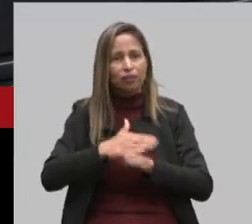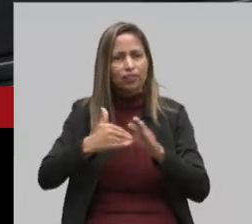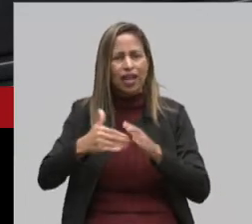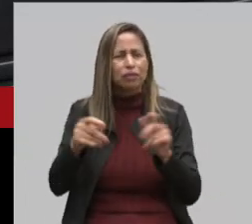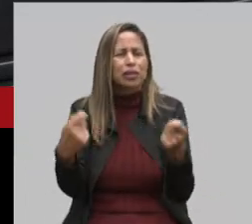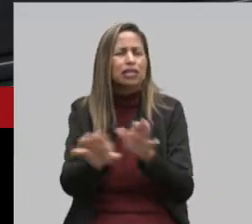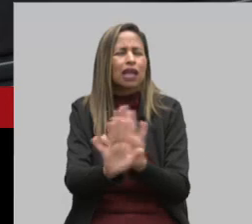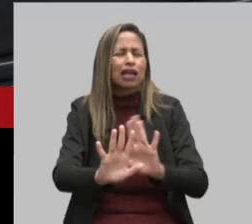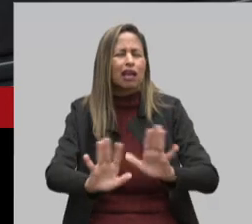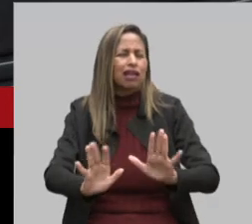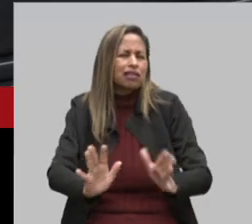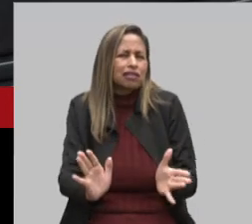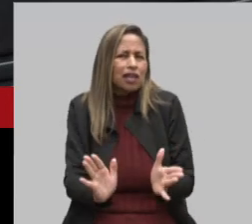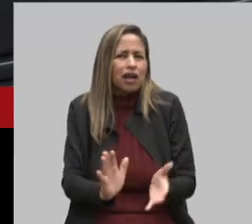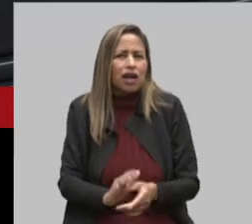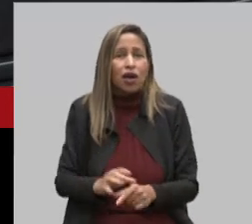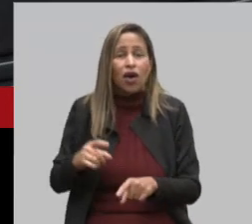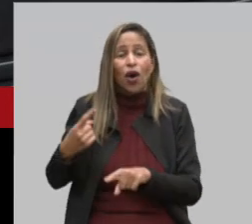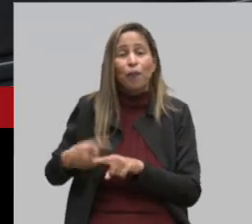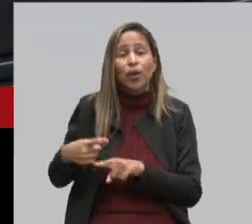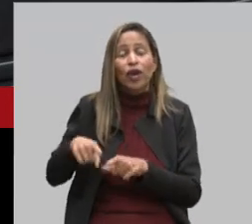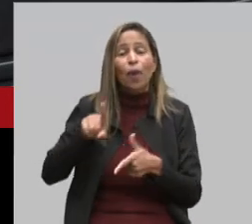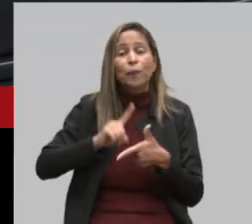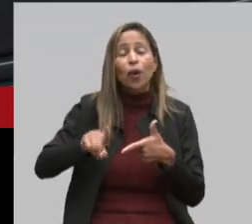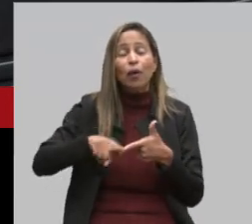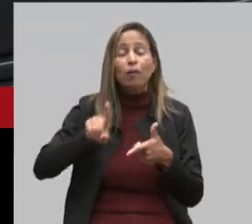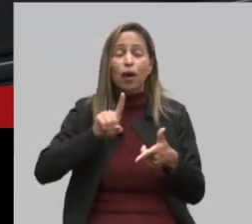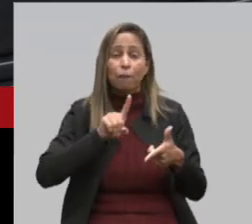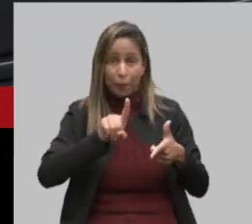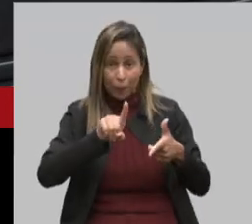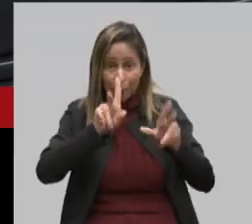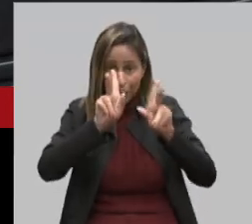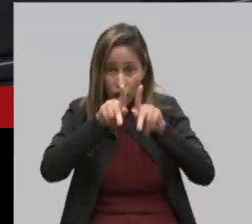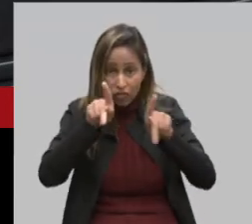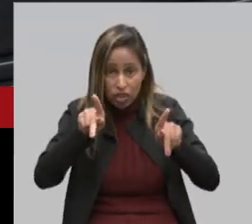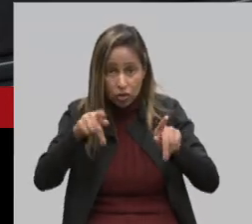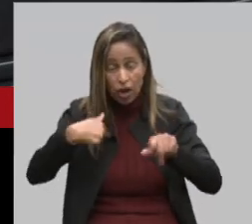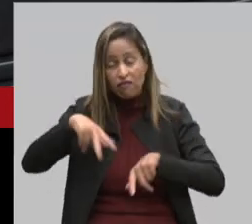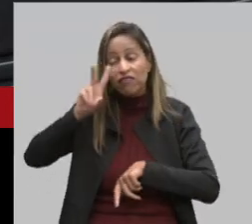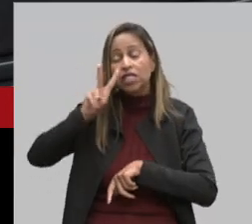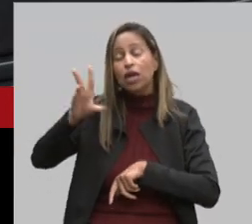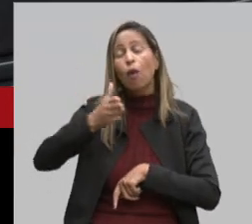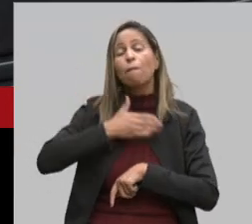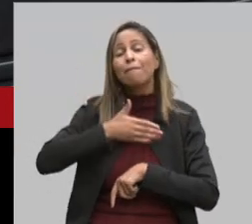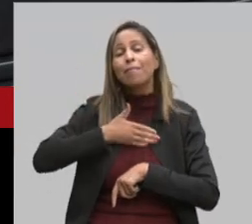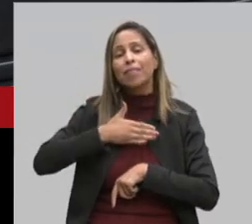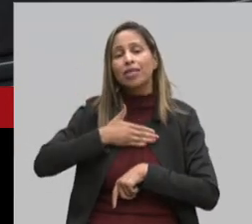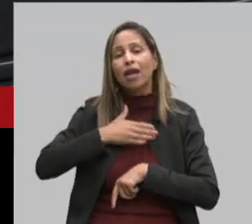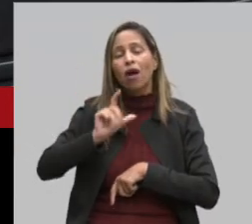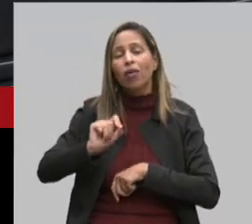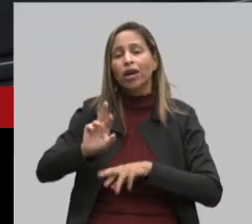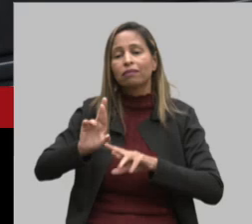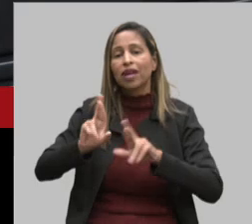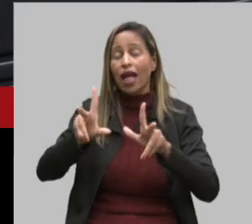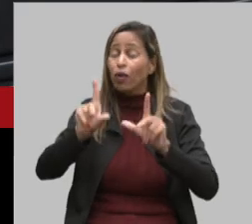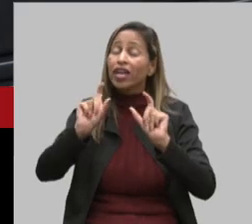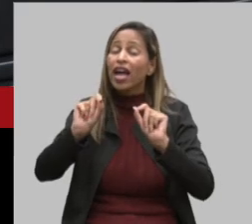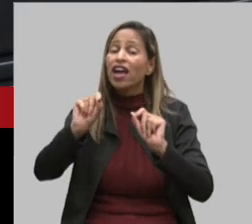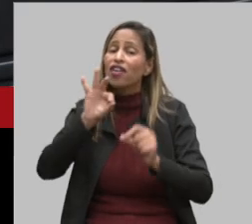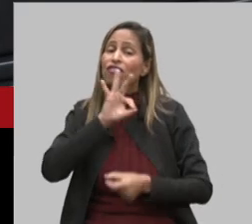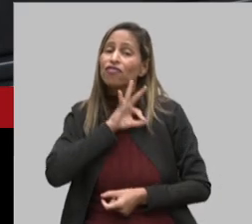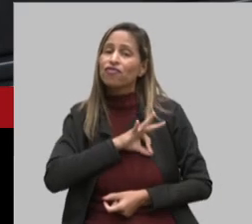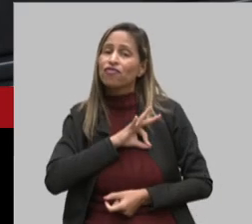desnecessário porque o problema dos professores na minha visão é completamente financeiro